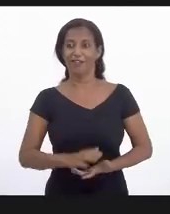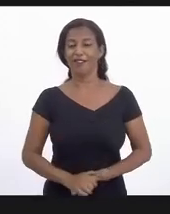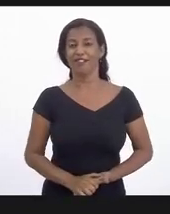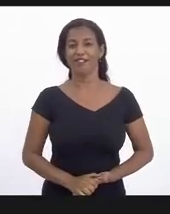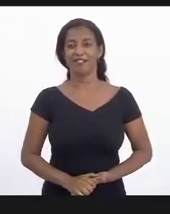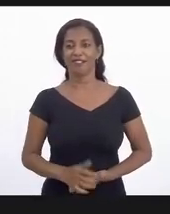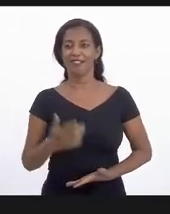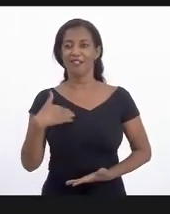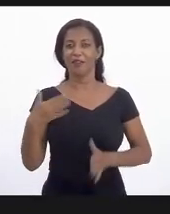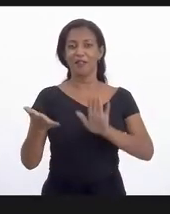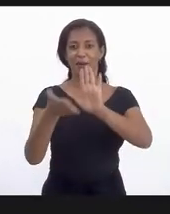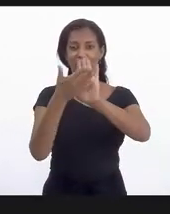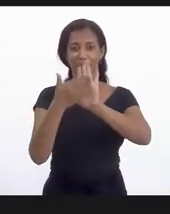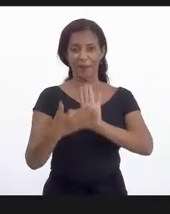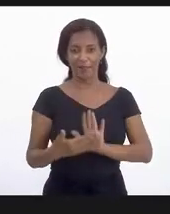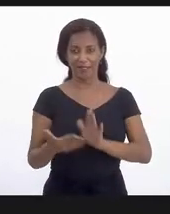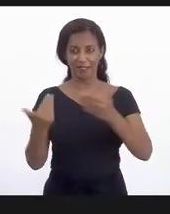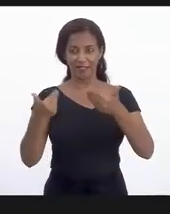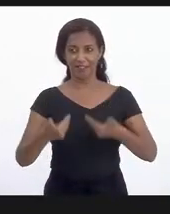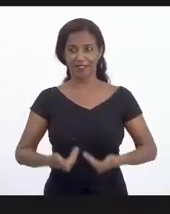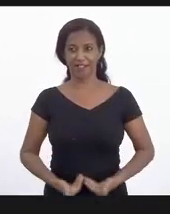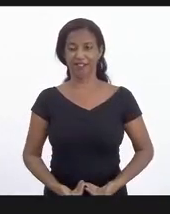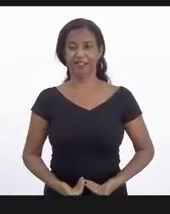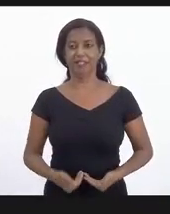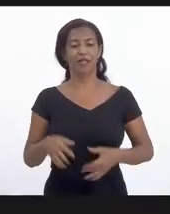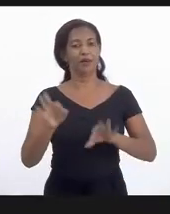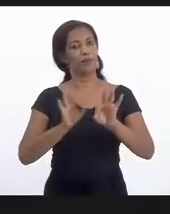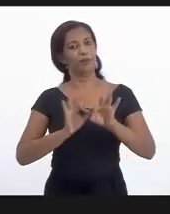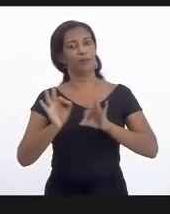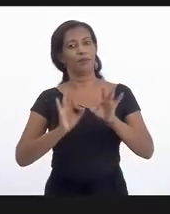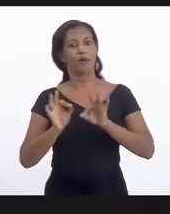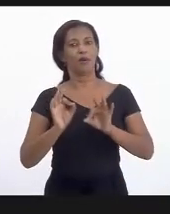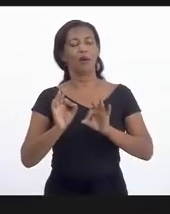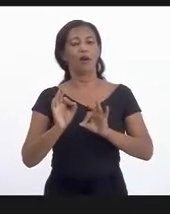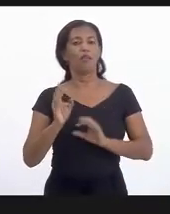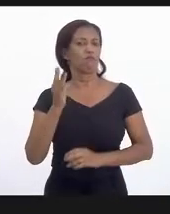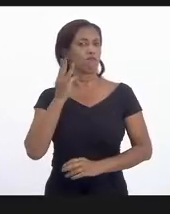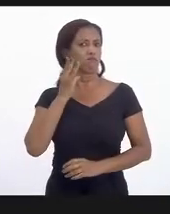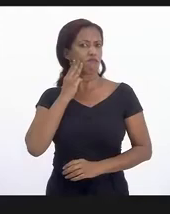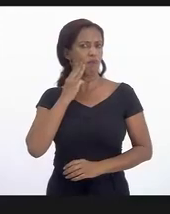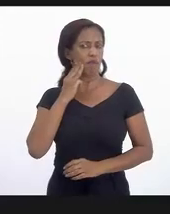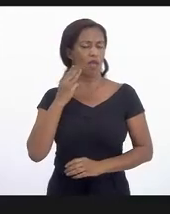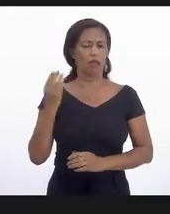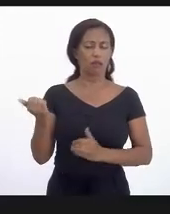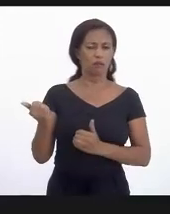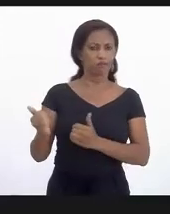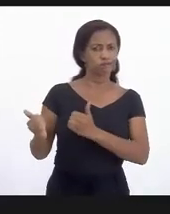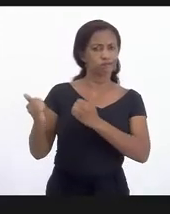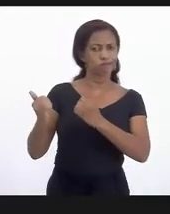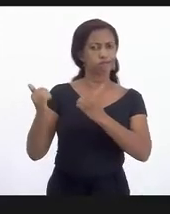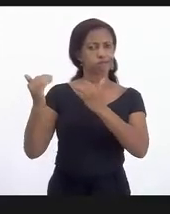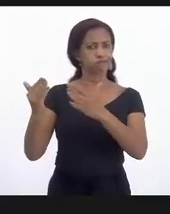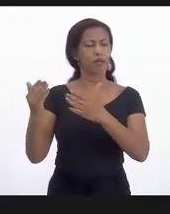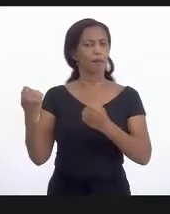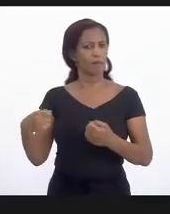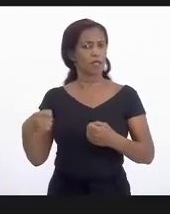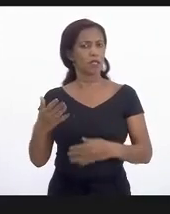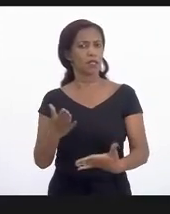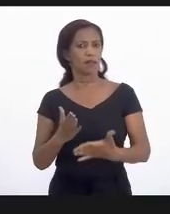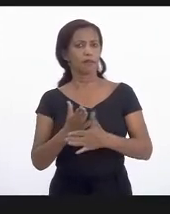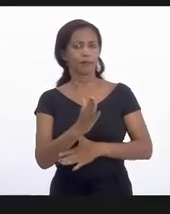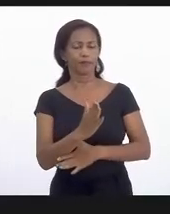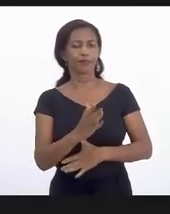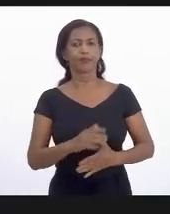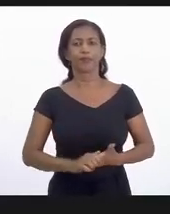vou fazer o parecer daqui. O projeto do deputado Valdec é bastante meritório, merece ser aprovado e